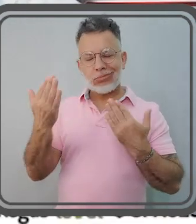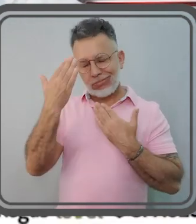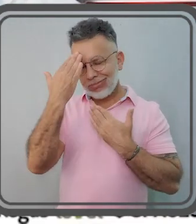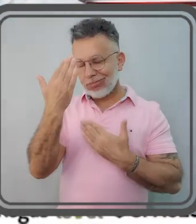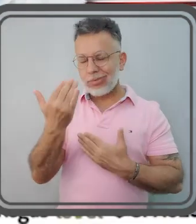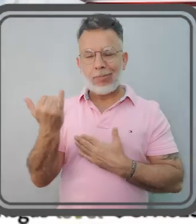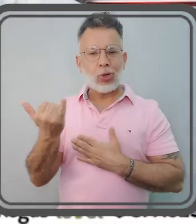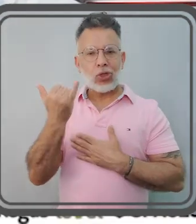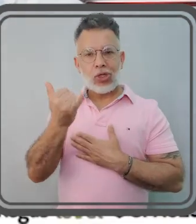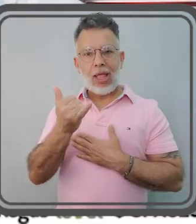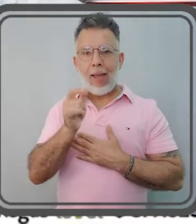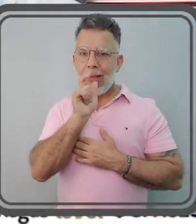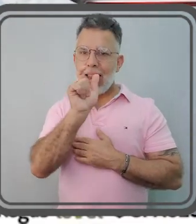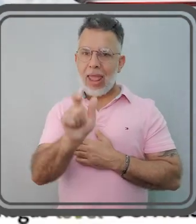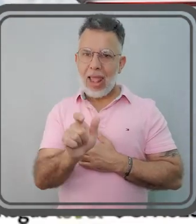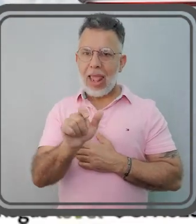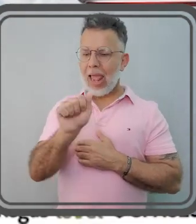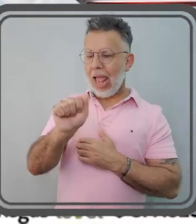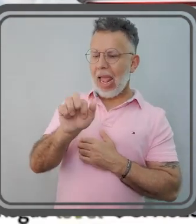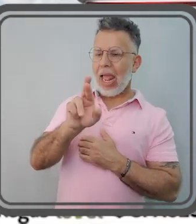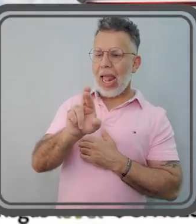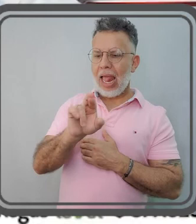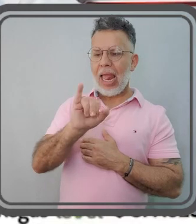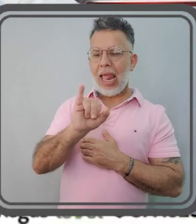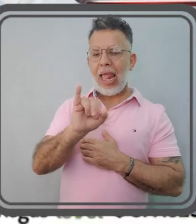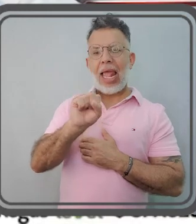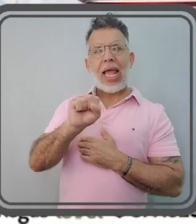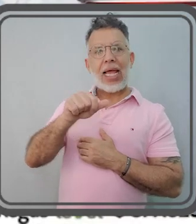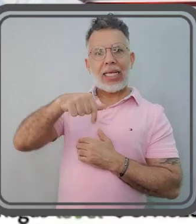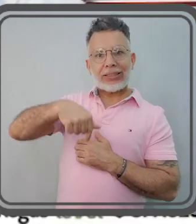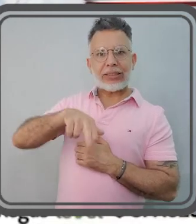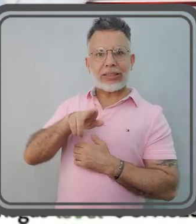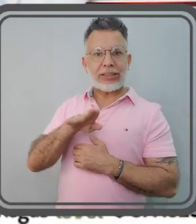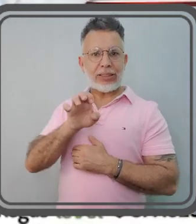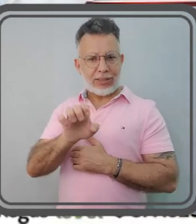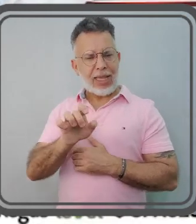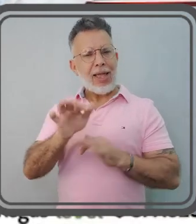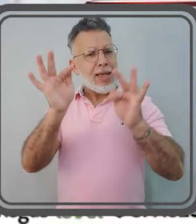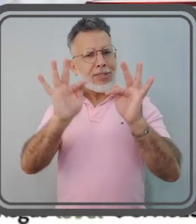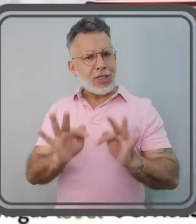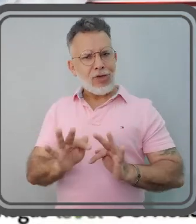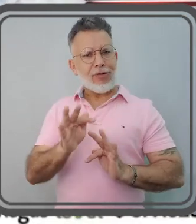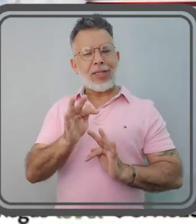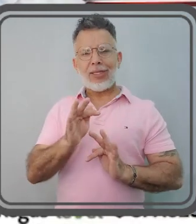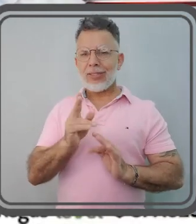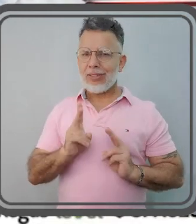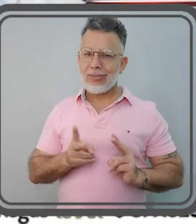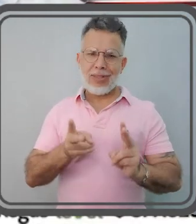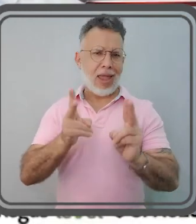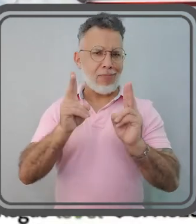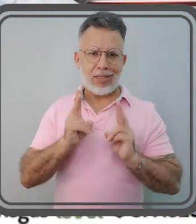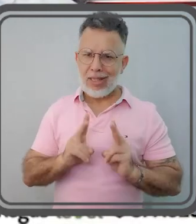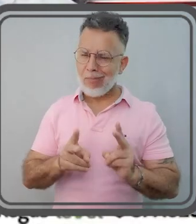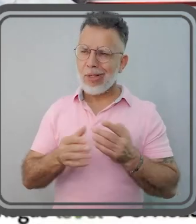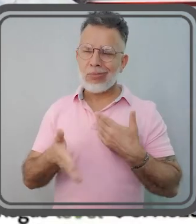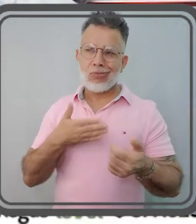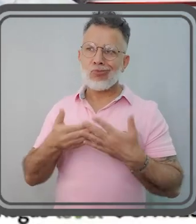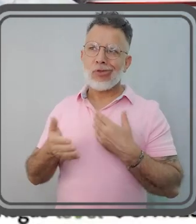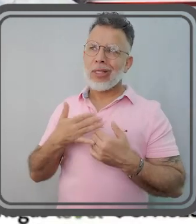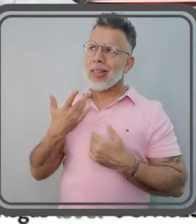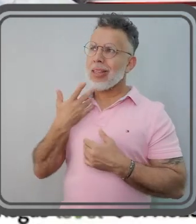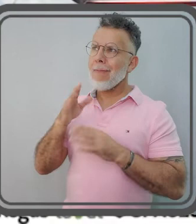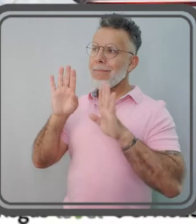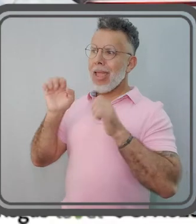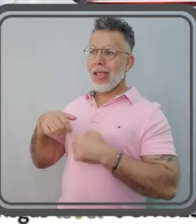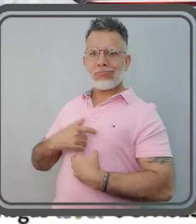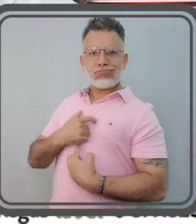feliz 360 graus, que é isso que importa. Não adianta nada você estar bem como executivo, se matando e não aproveitando, por